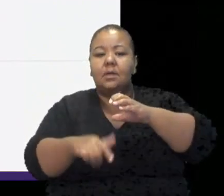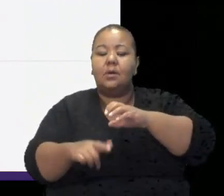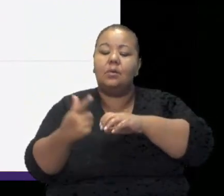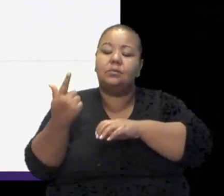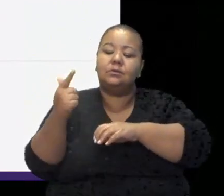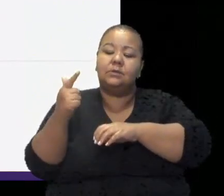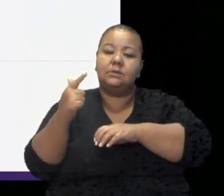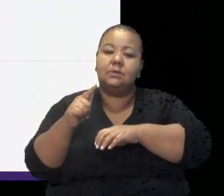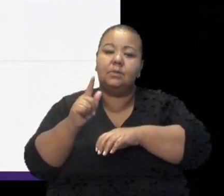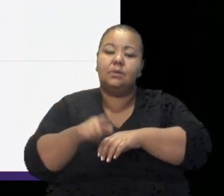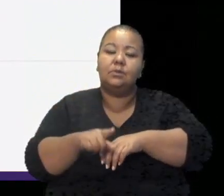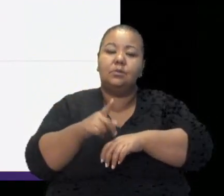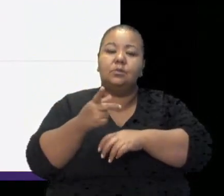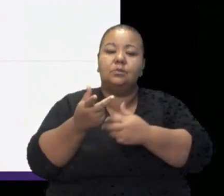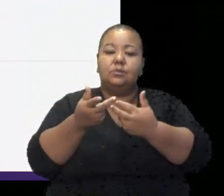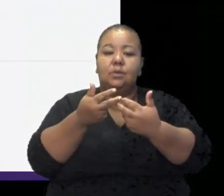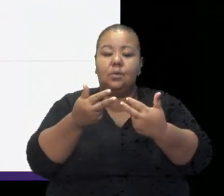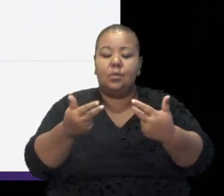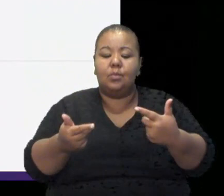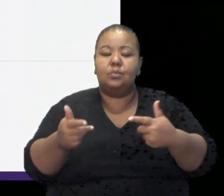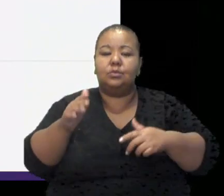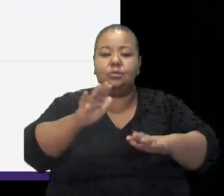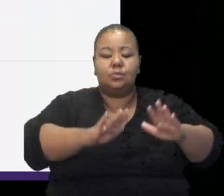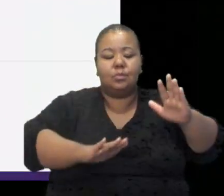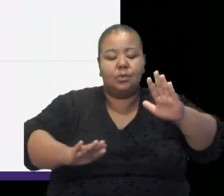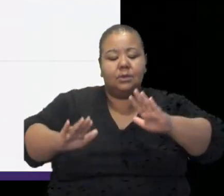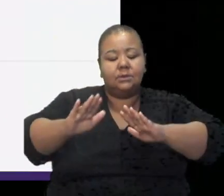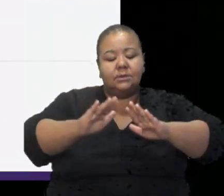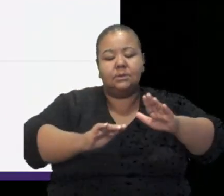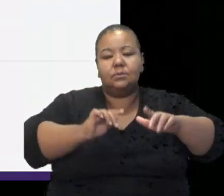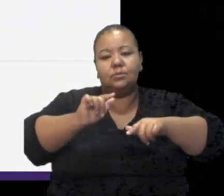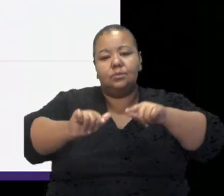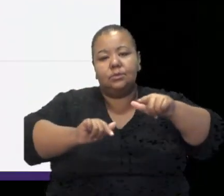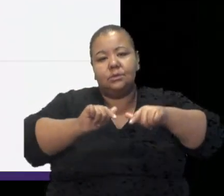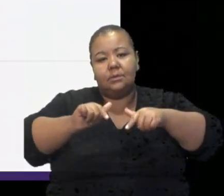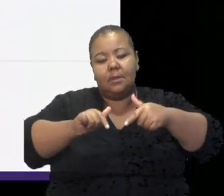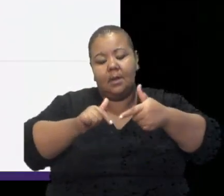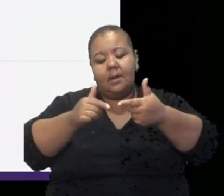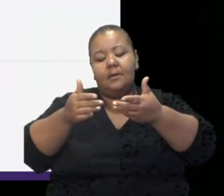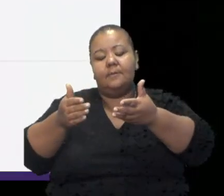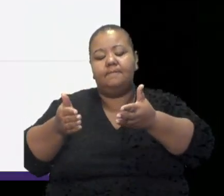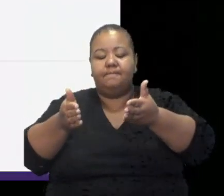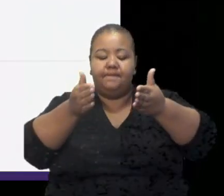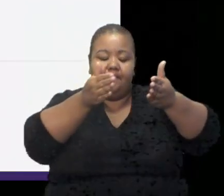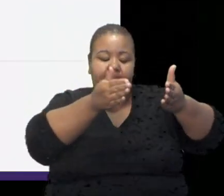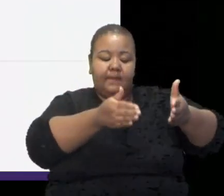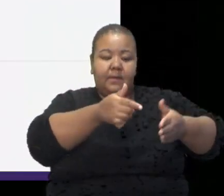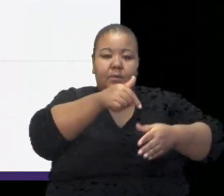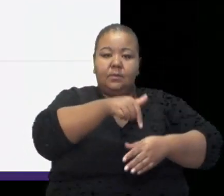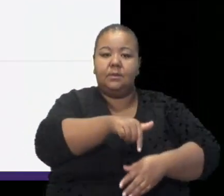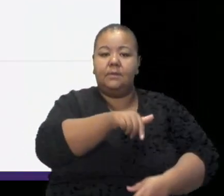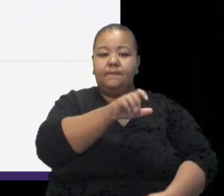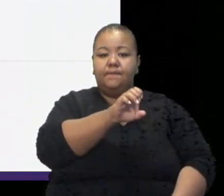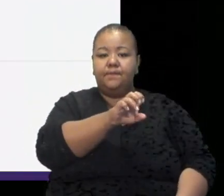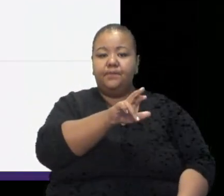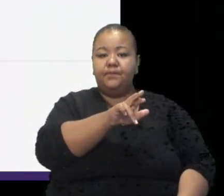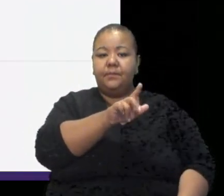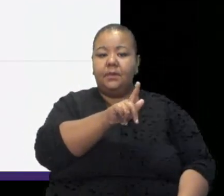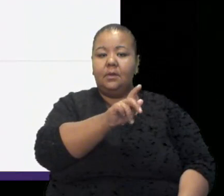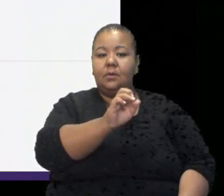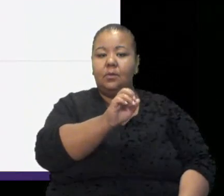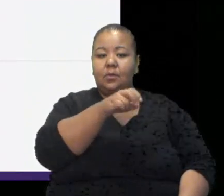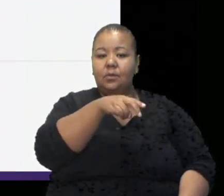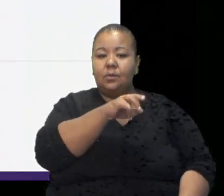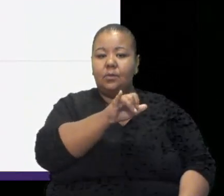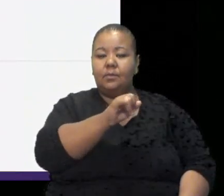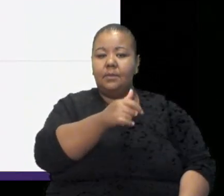projeto de trabalho, a organização do trabalho e assim sucessivamente. E tenho ainda a ergonomia cognitiva, que vai